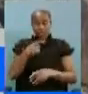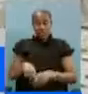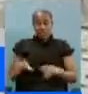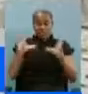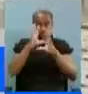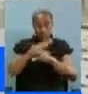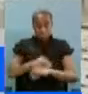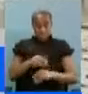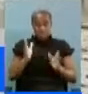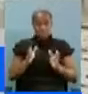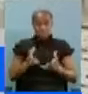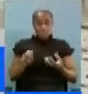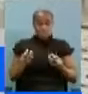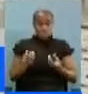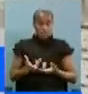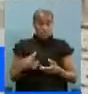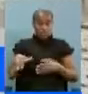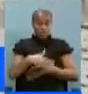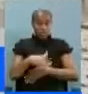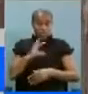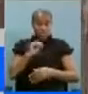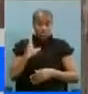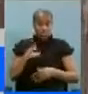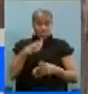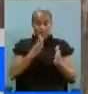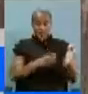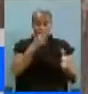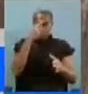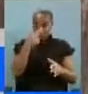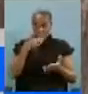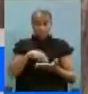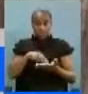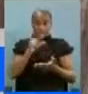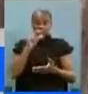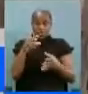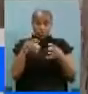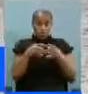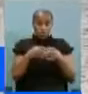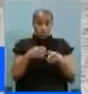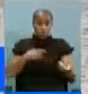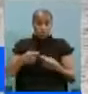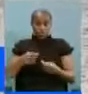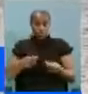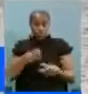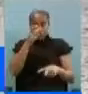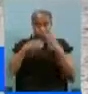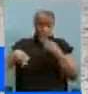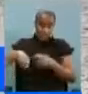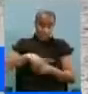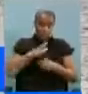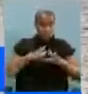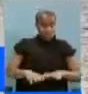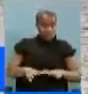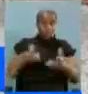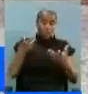ser mais constante. Na rua São João, na parte histórica do Mindelo, um pequeno grupo de comerciantes informais. As pessoas passam,